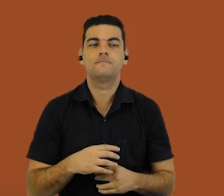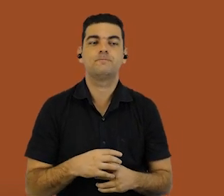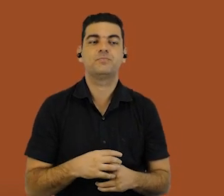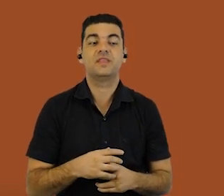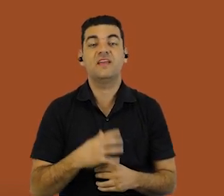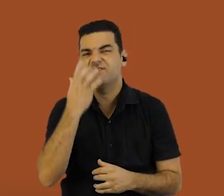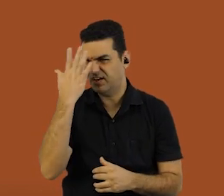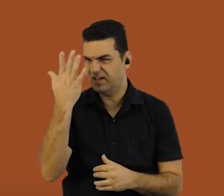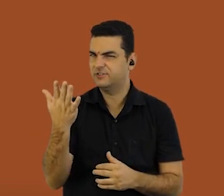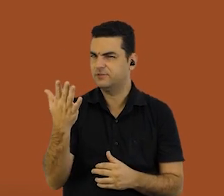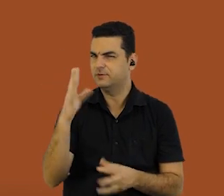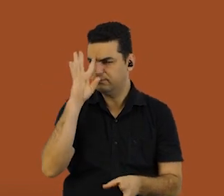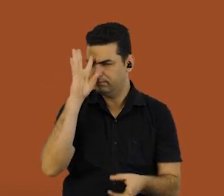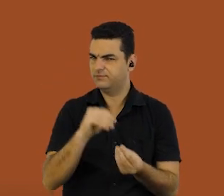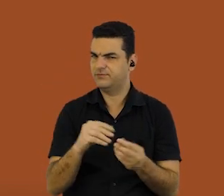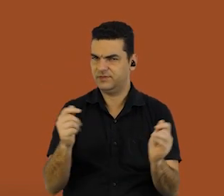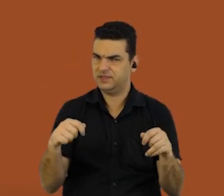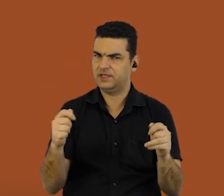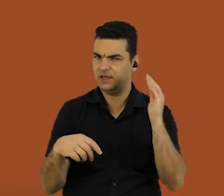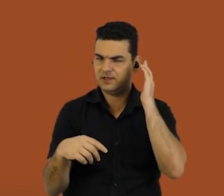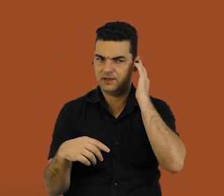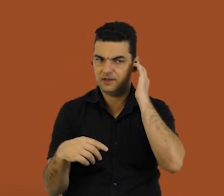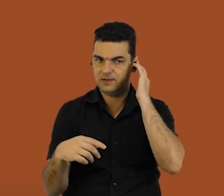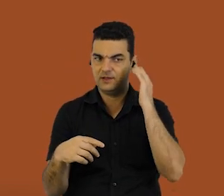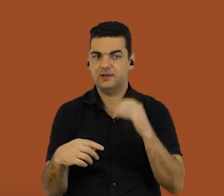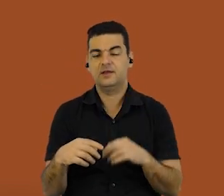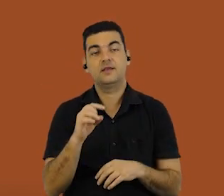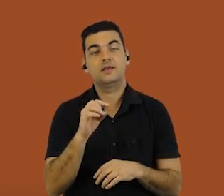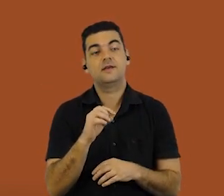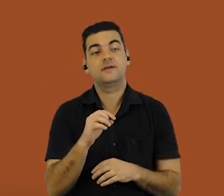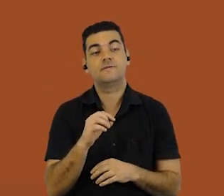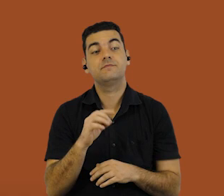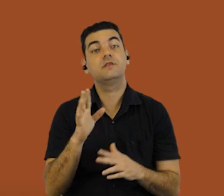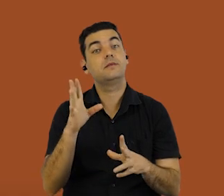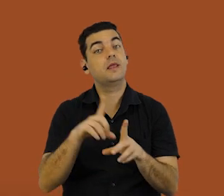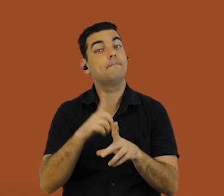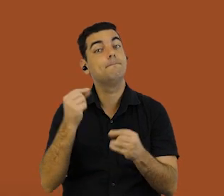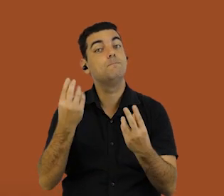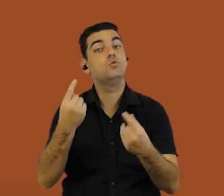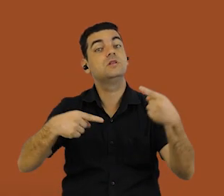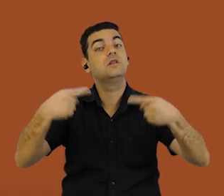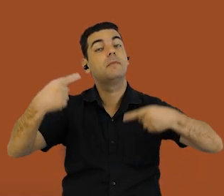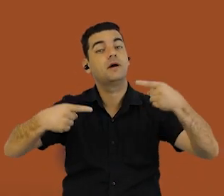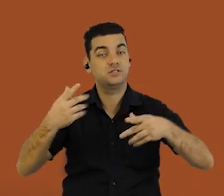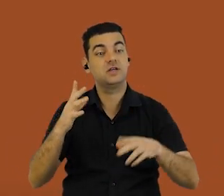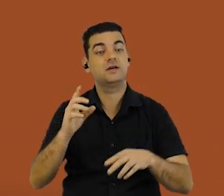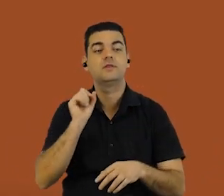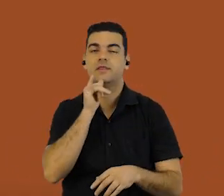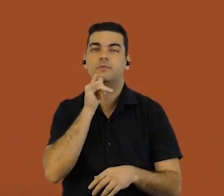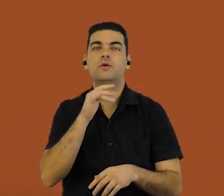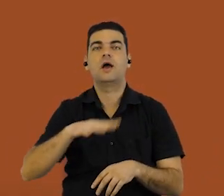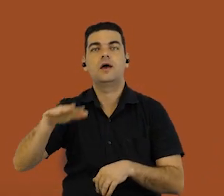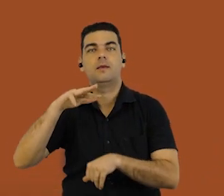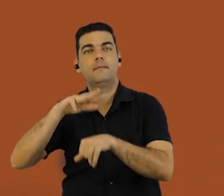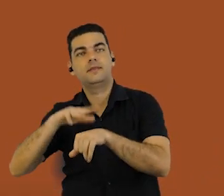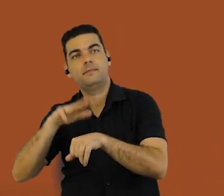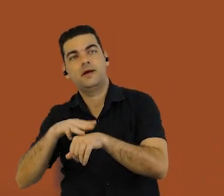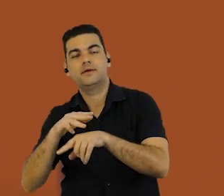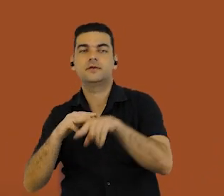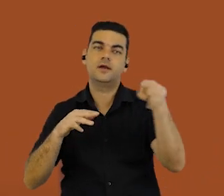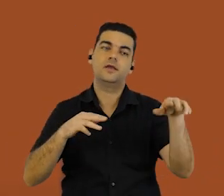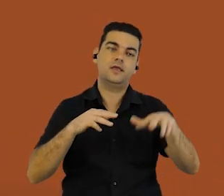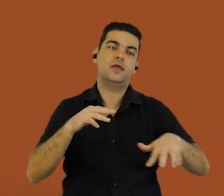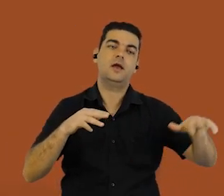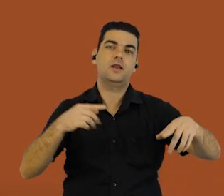nós e que tem se tornado uma constante nas discussões de quem é de matemática